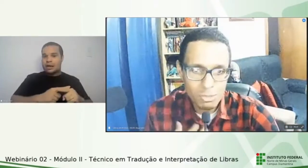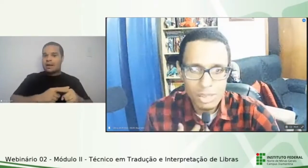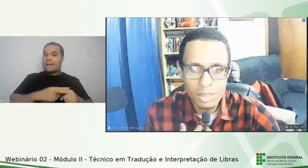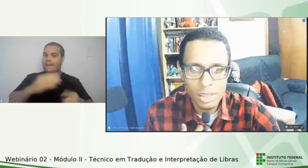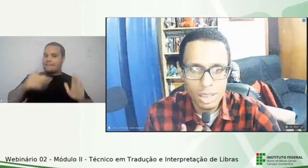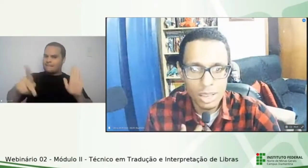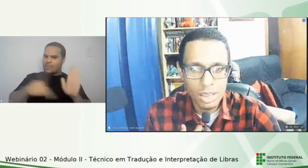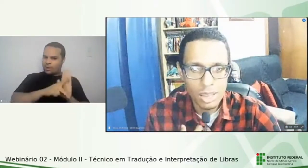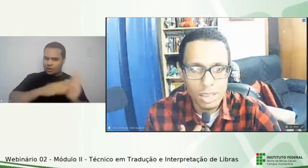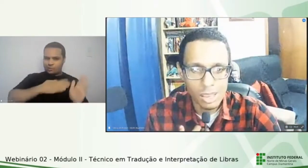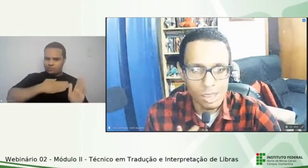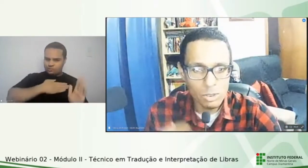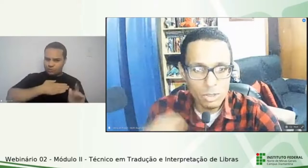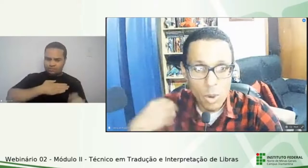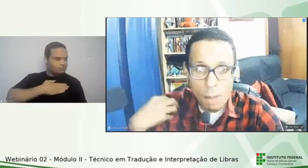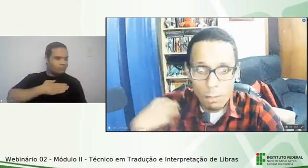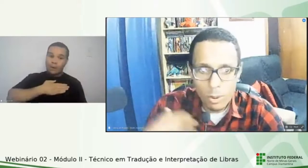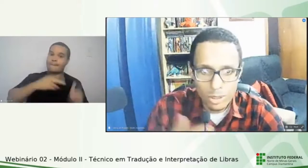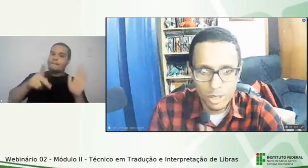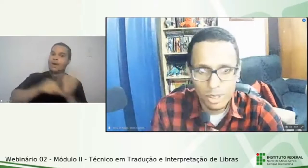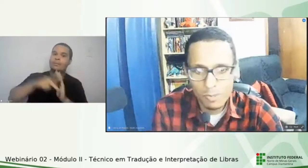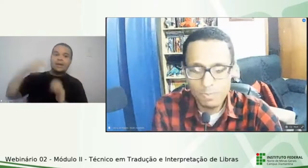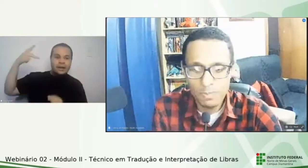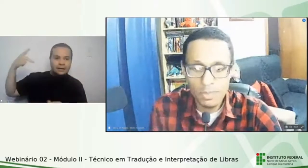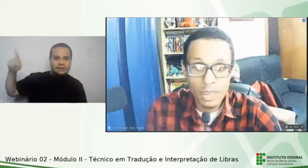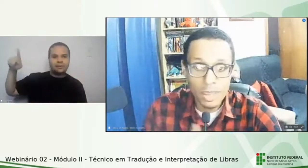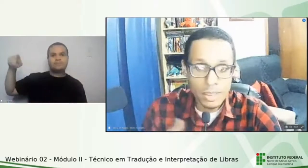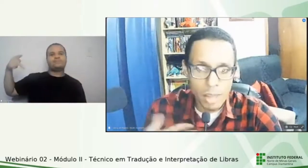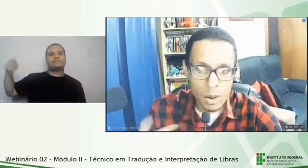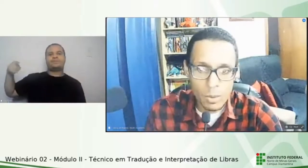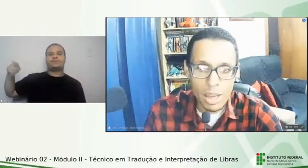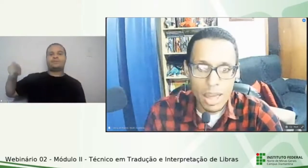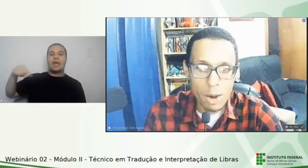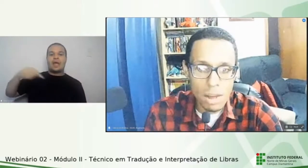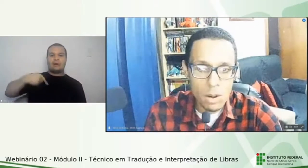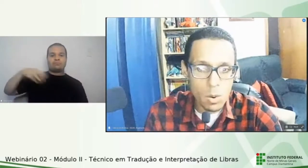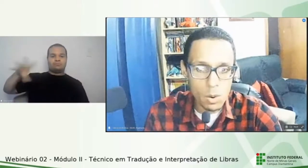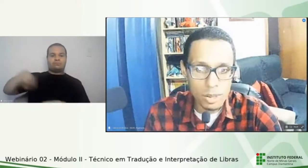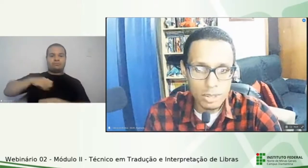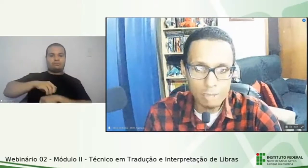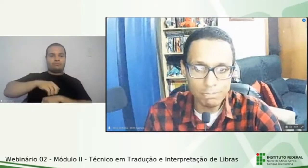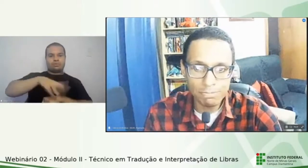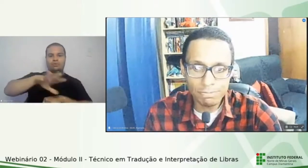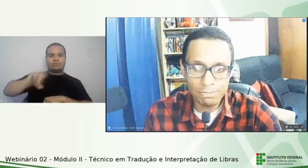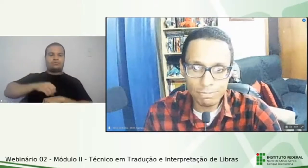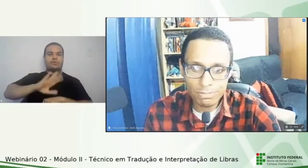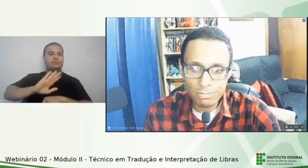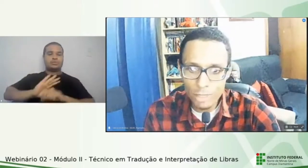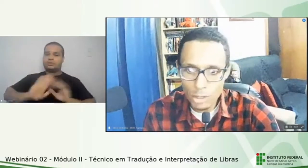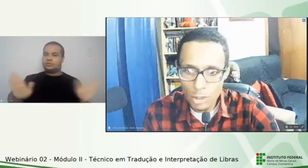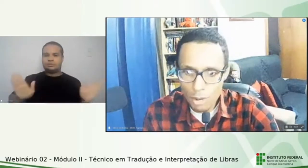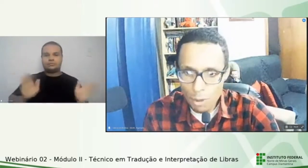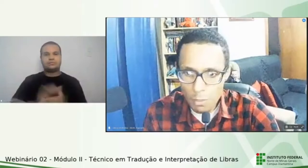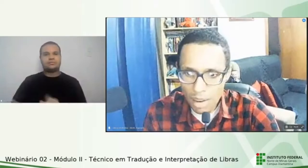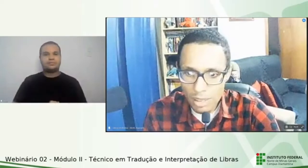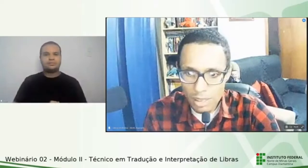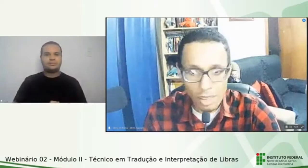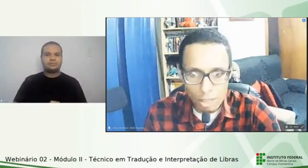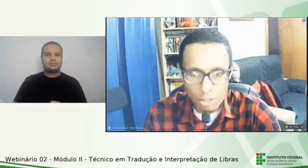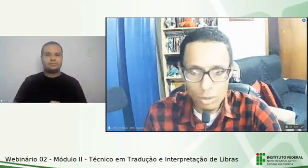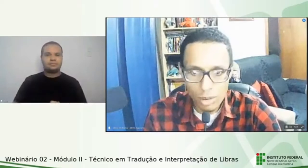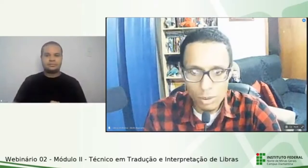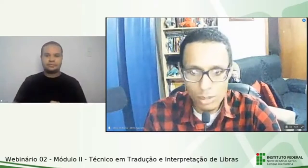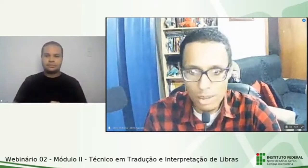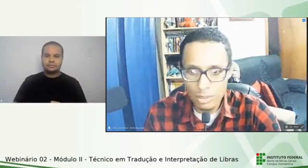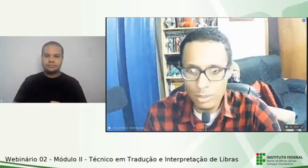de mim. Eu sou a ponte. Então, é uma coisa, só informar, e